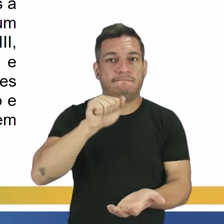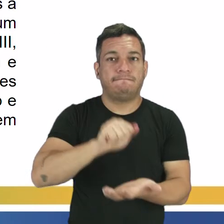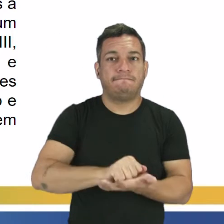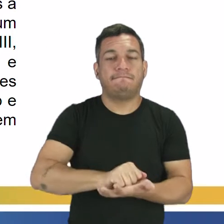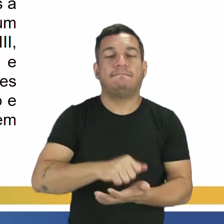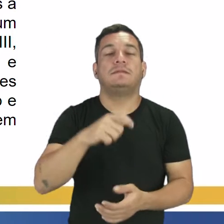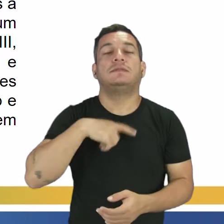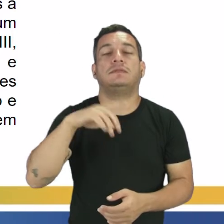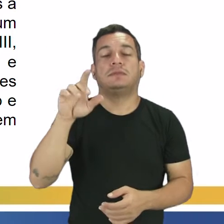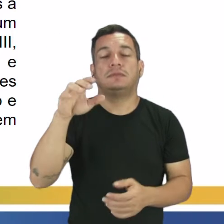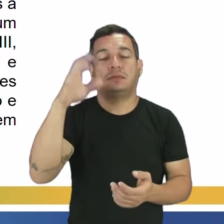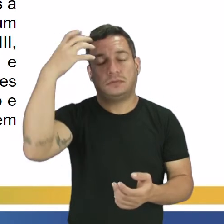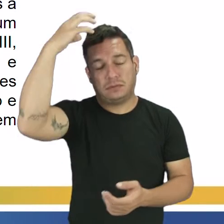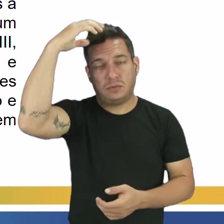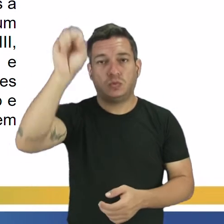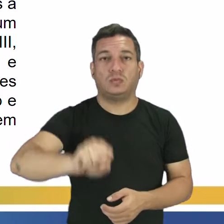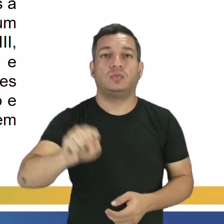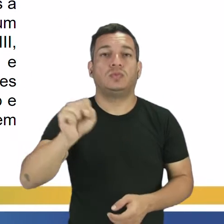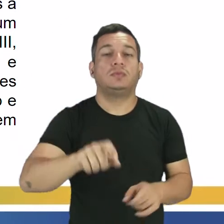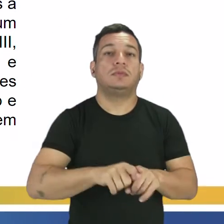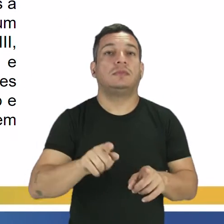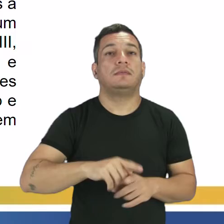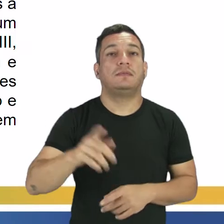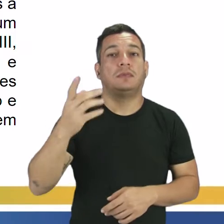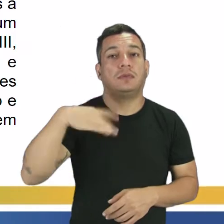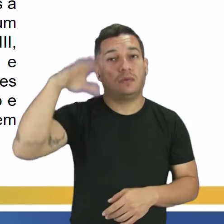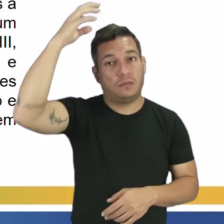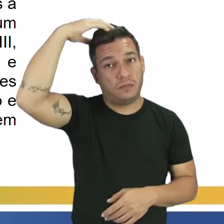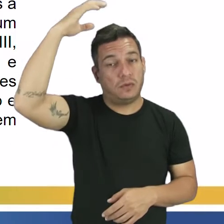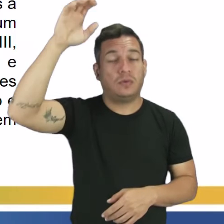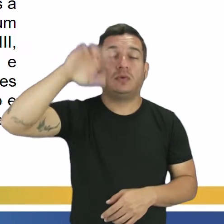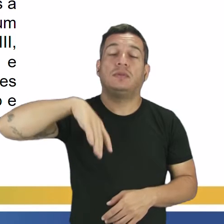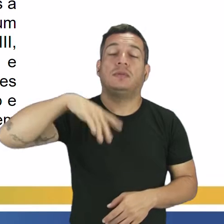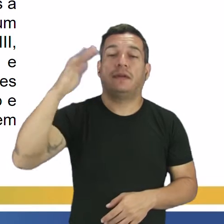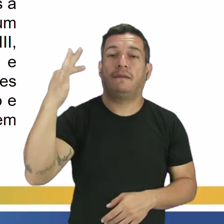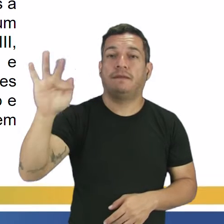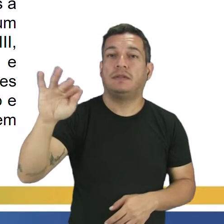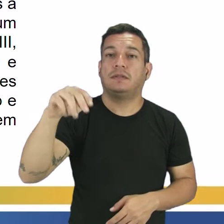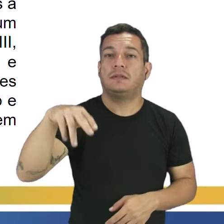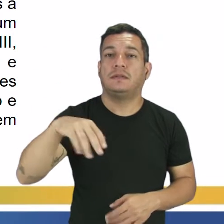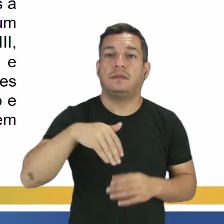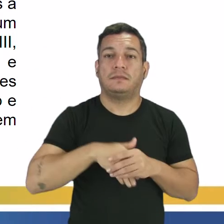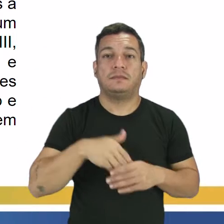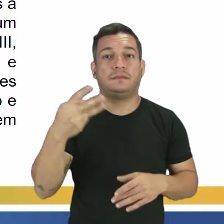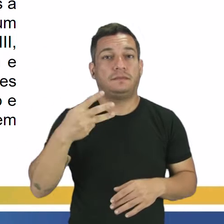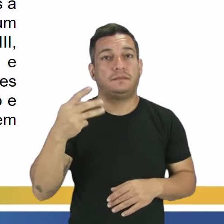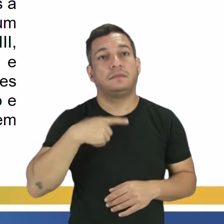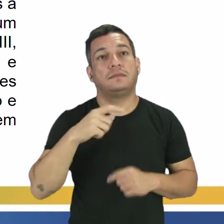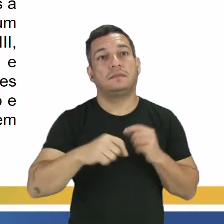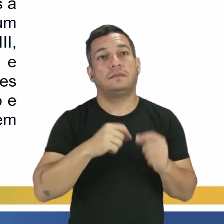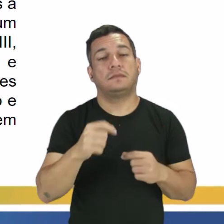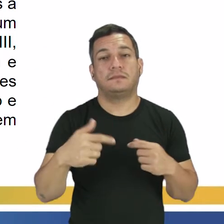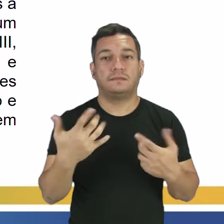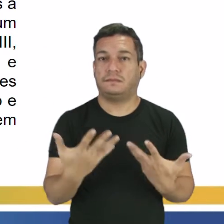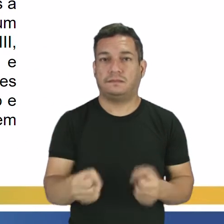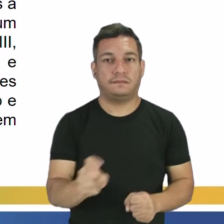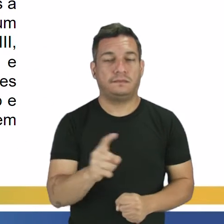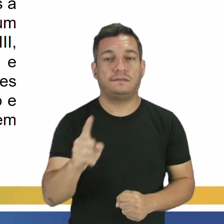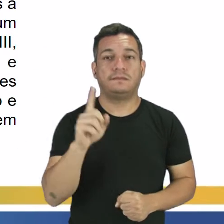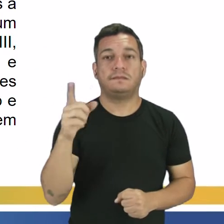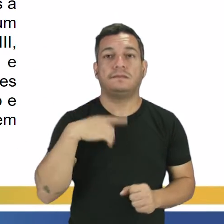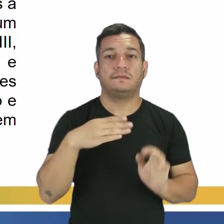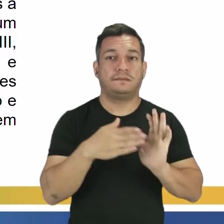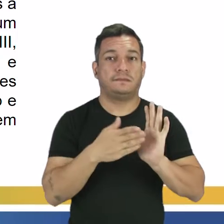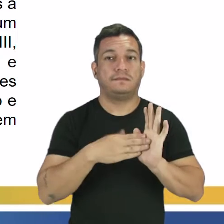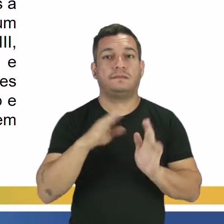Confederação, porém, o imperador da França, Napoleão III, se opôs à ideia de Bismarck.